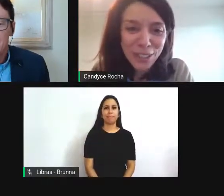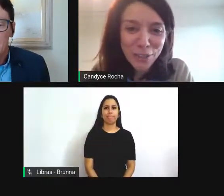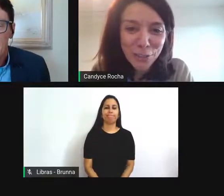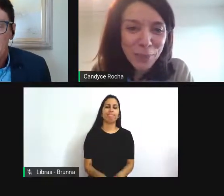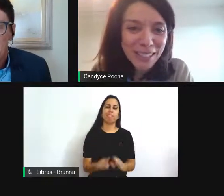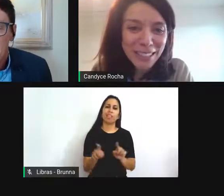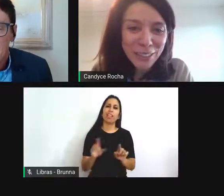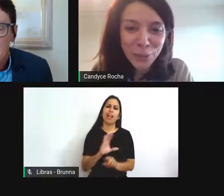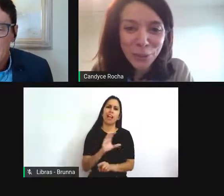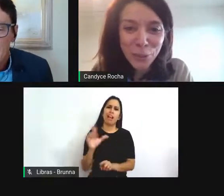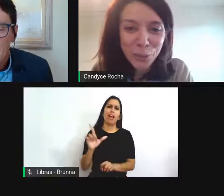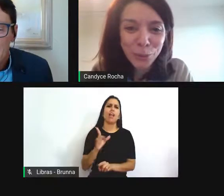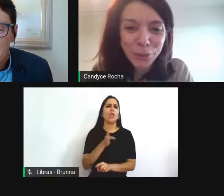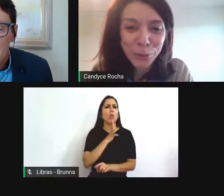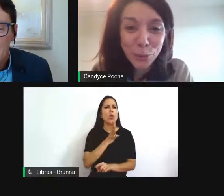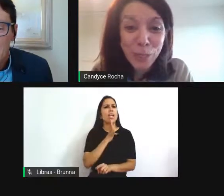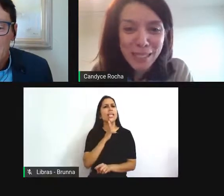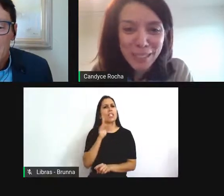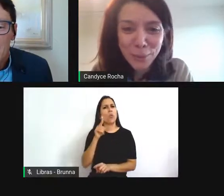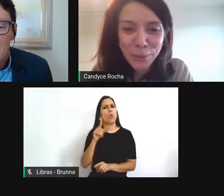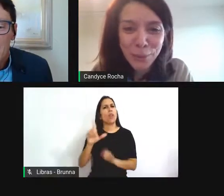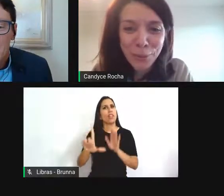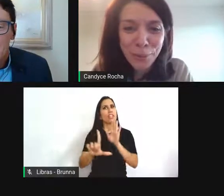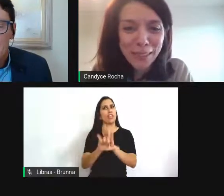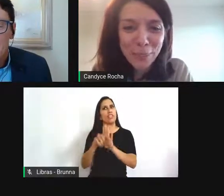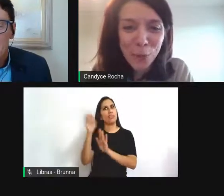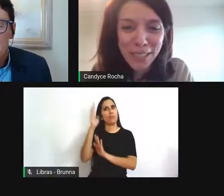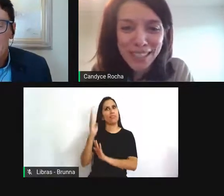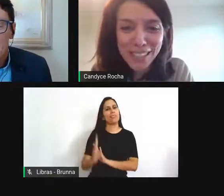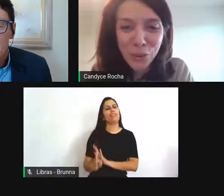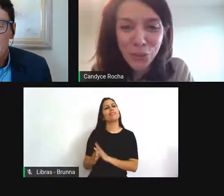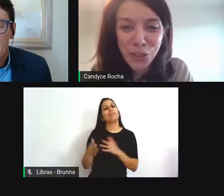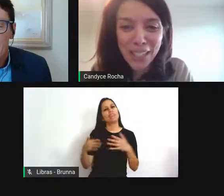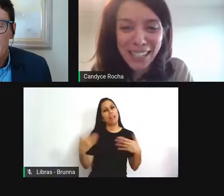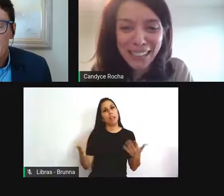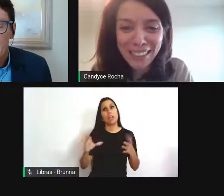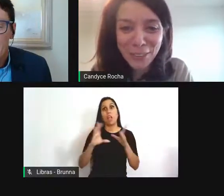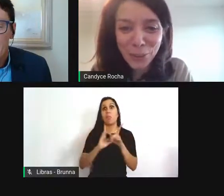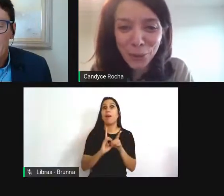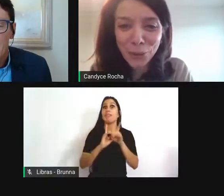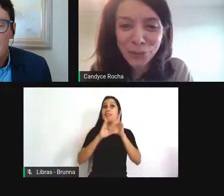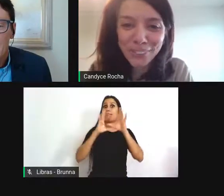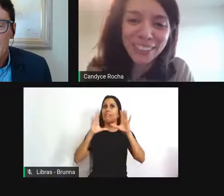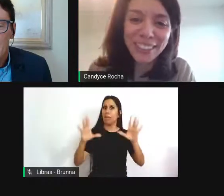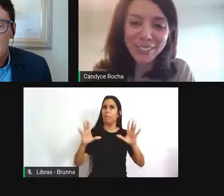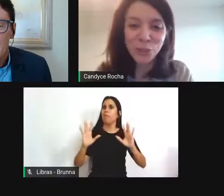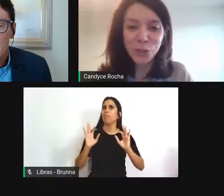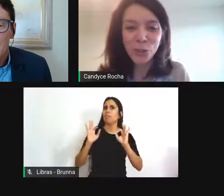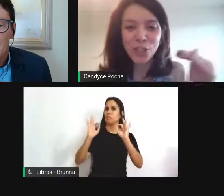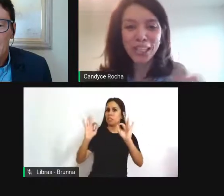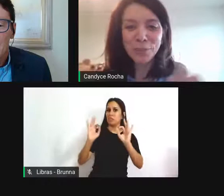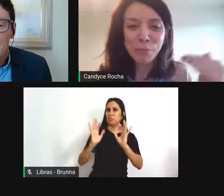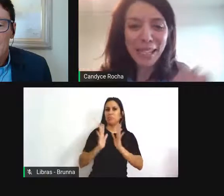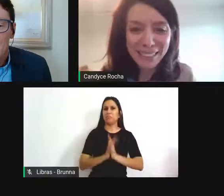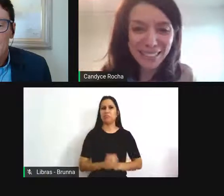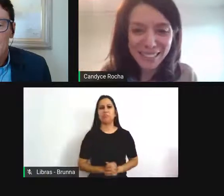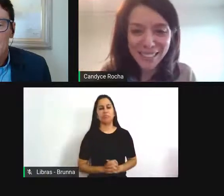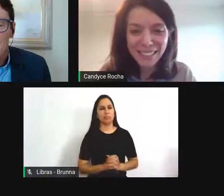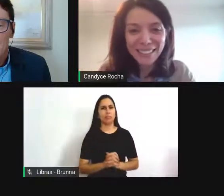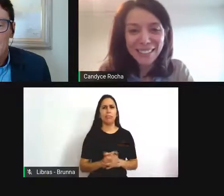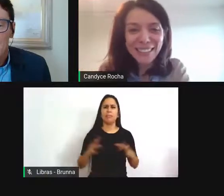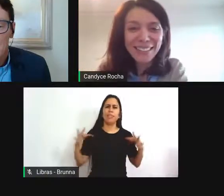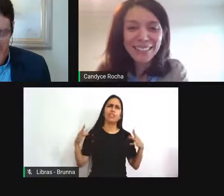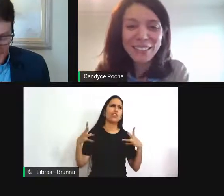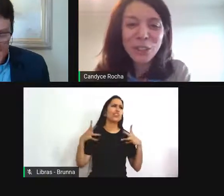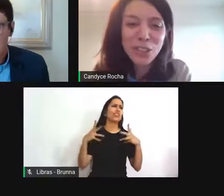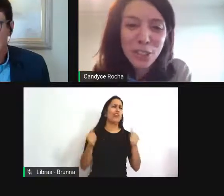o legislativo brasileiro como o Brasil como uma democracia sofisticada, com todos os check and